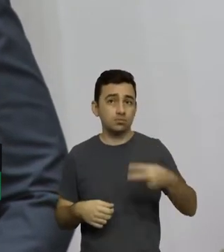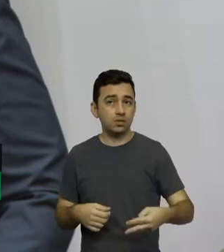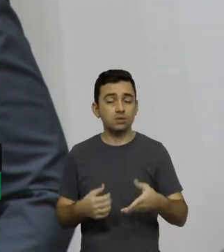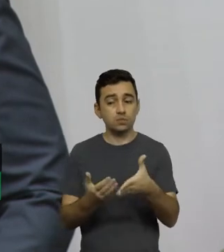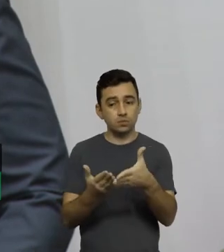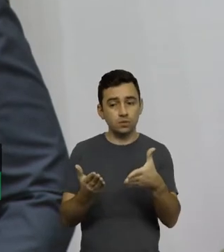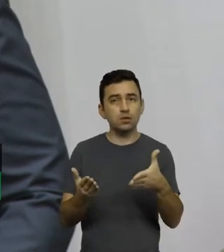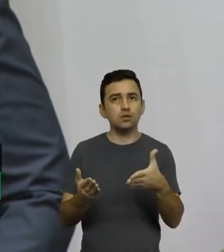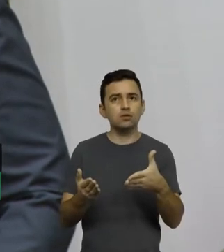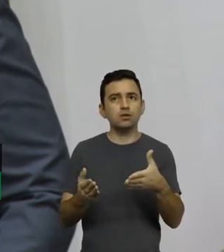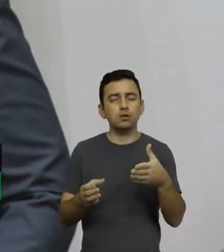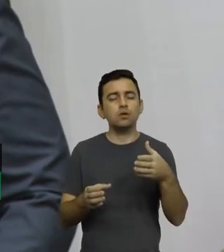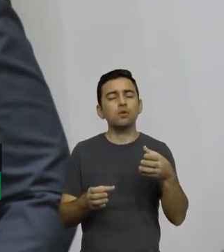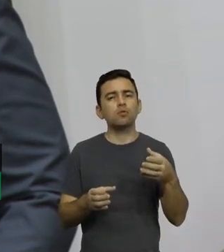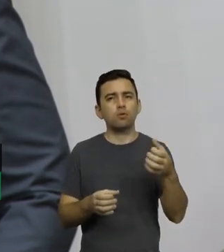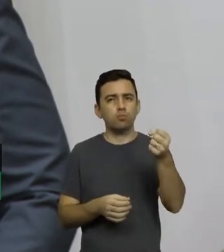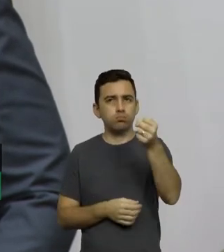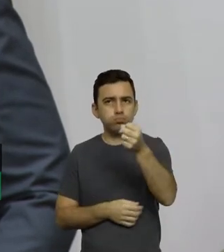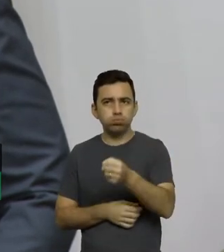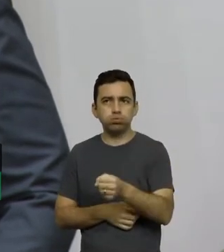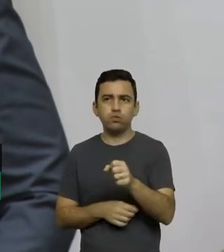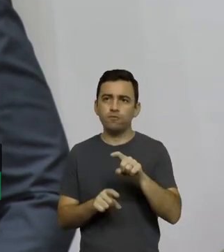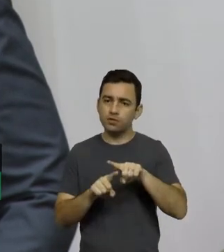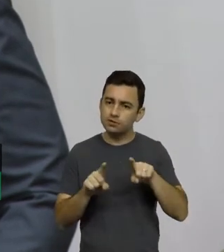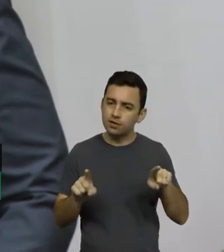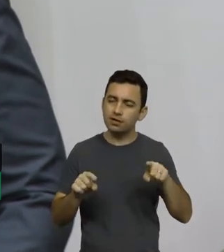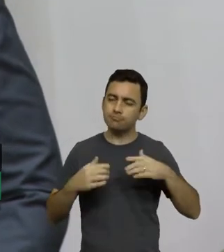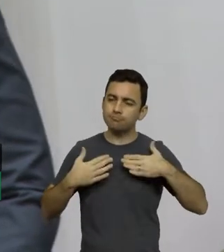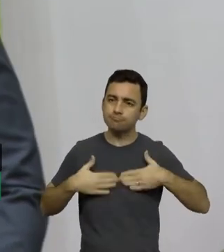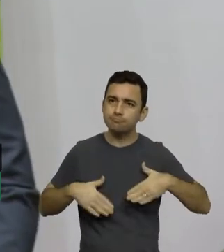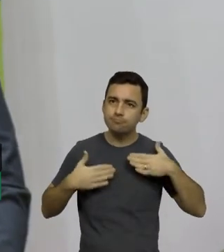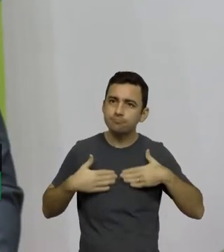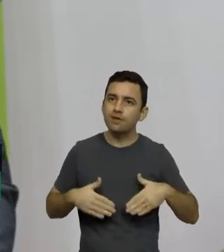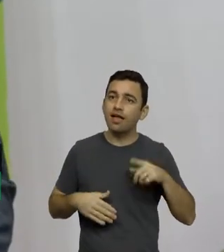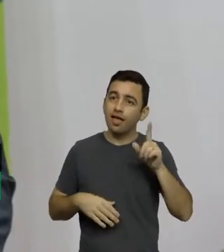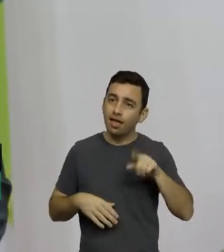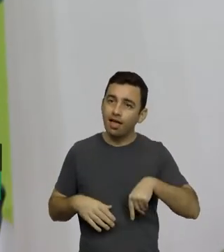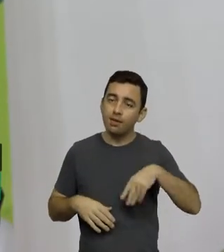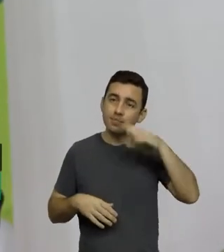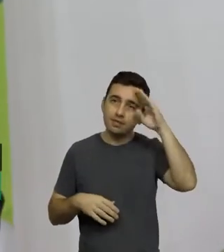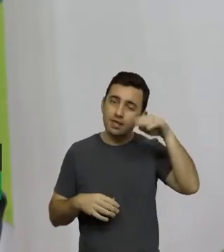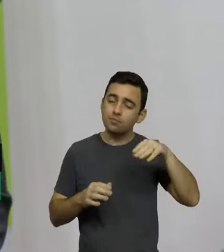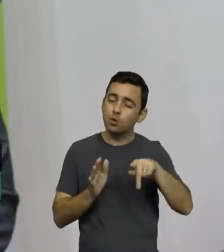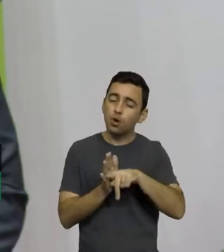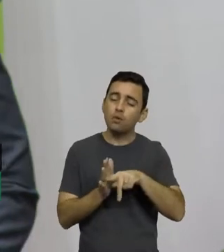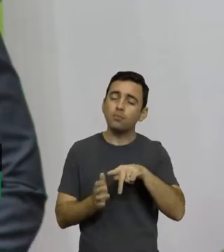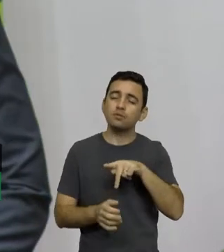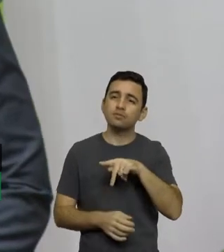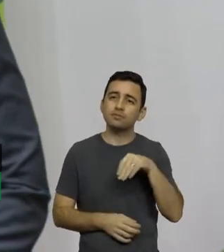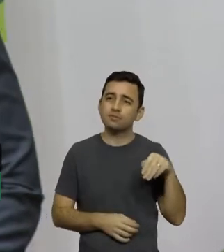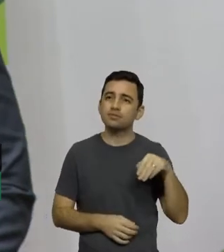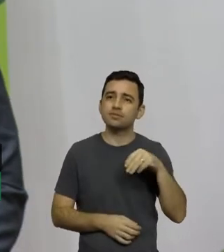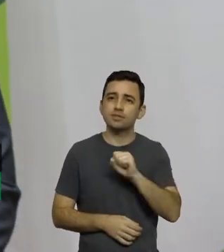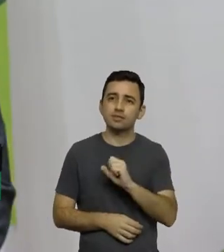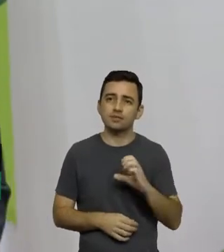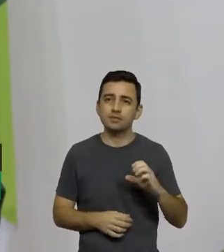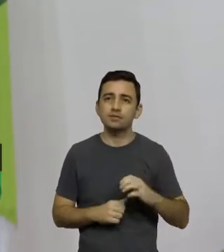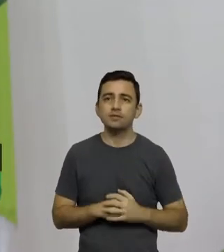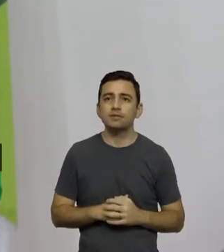que o colocaram nessa, ajudaram a colocá-lo nessa cadeira, que são os militares estaduais. Muitos